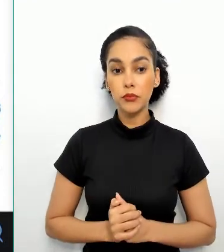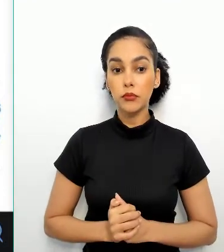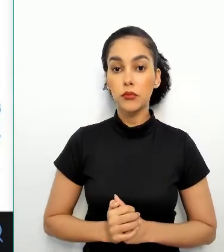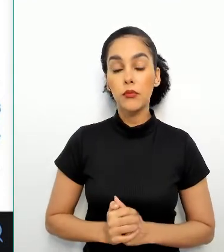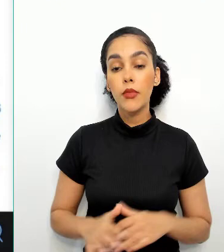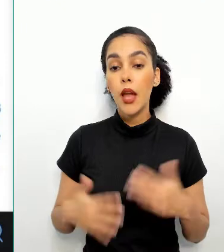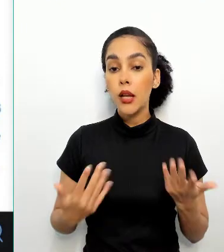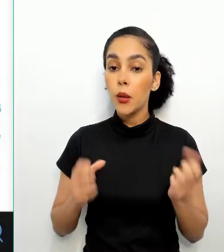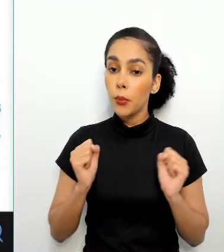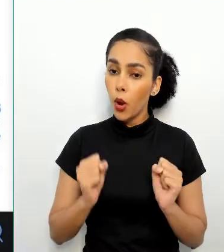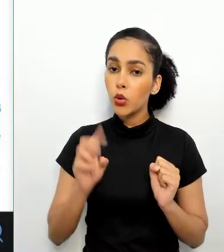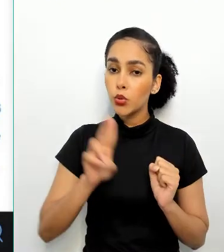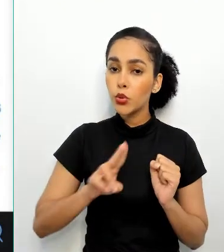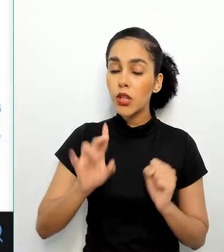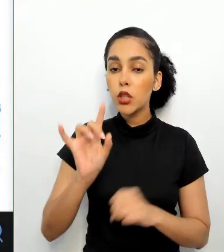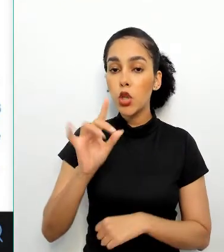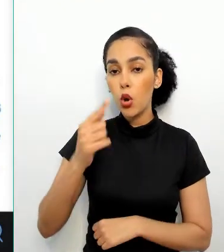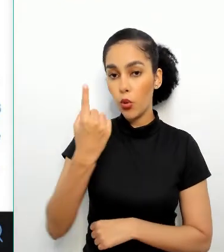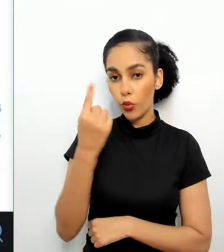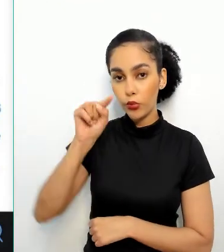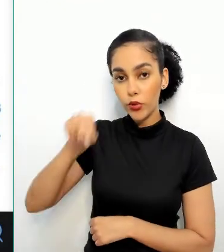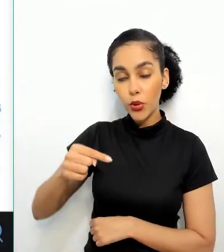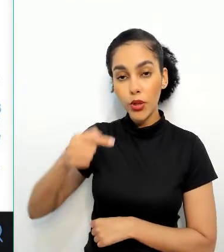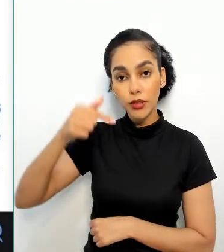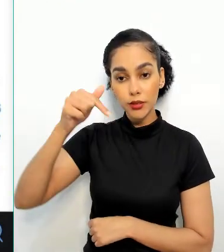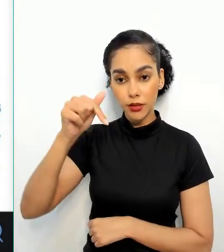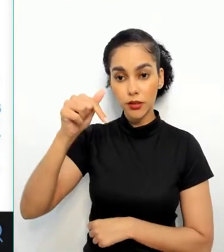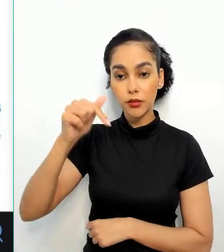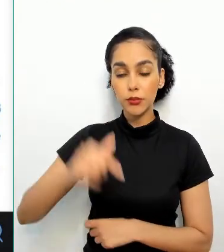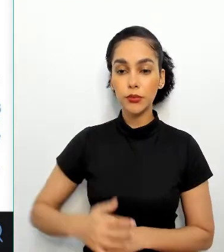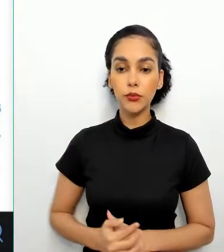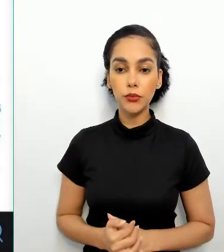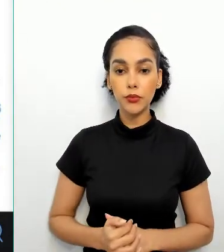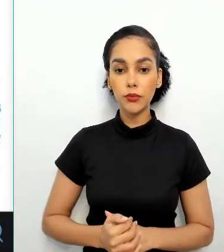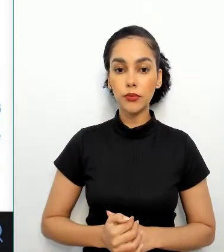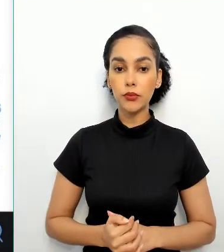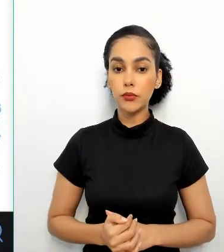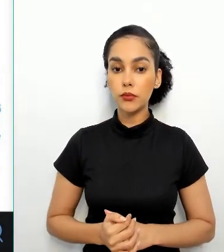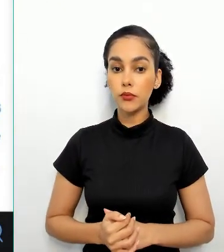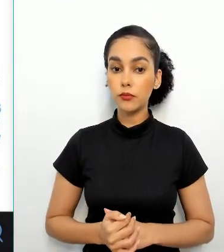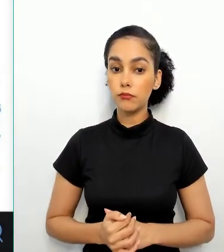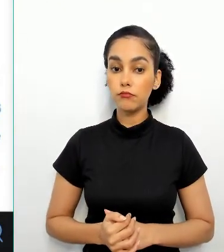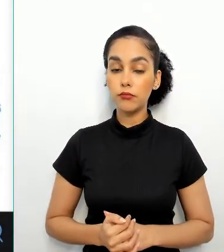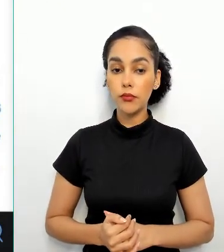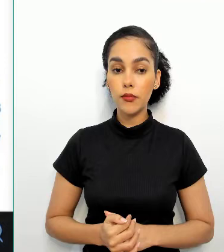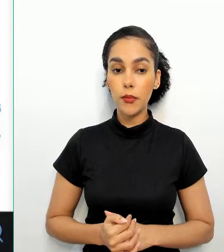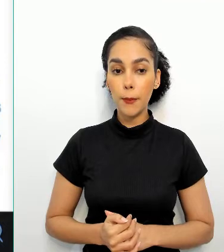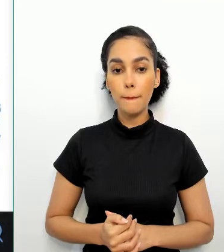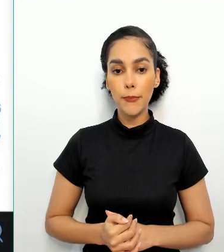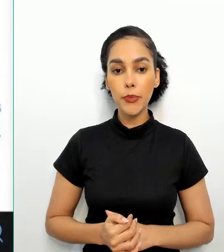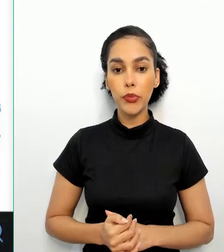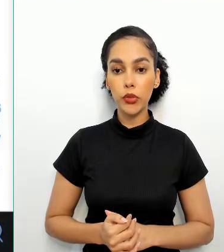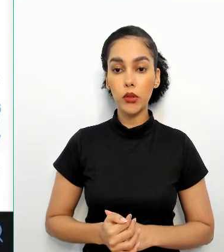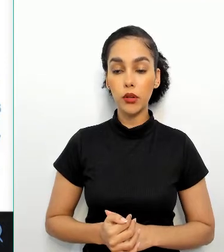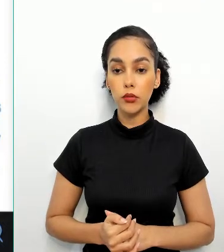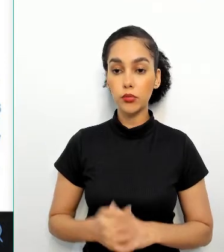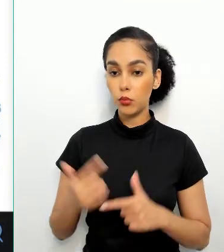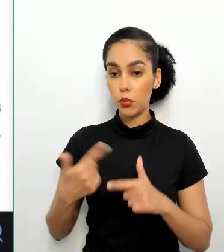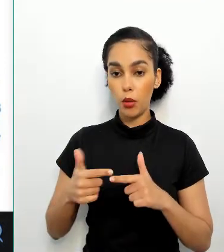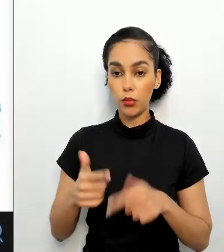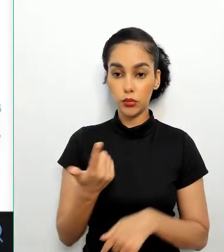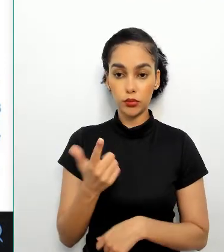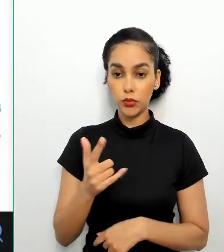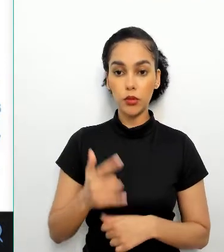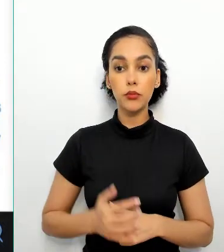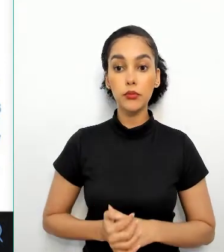1,7. Nessa questão, inclusive, a gente pode usar 1,7, já que os valores estão muito distantes, e ele quer um valor aproximado. Eu vou até